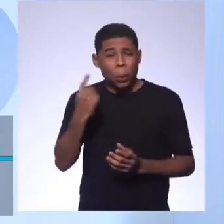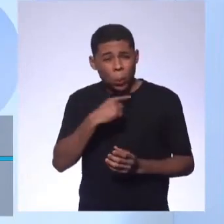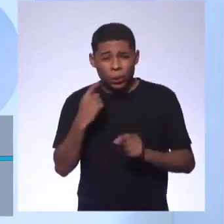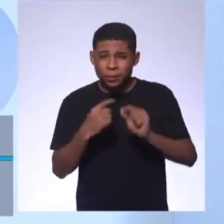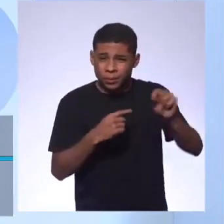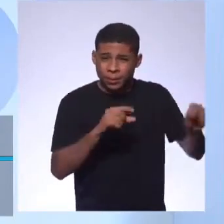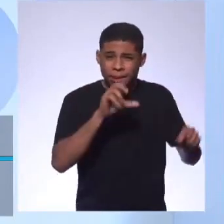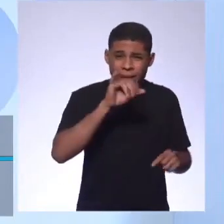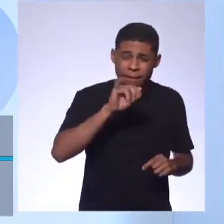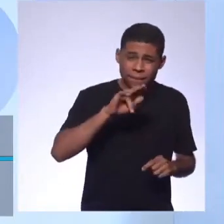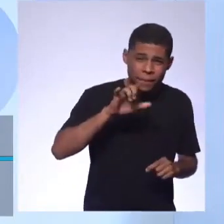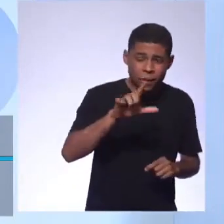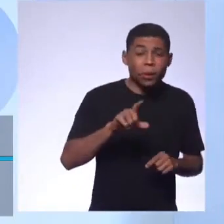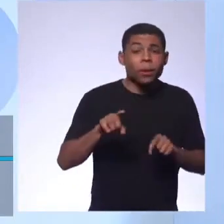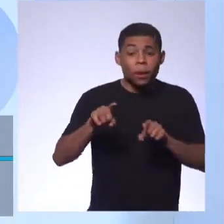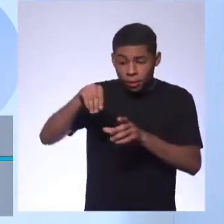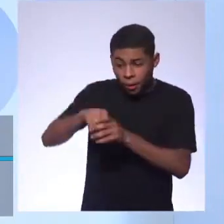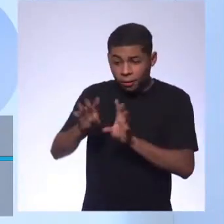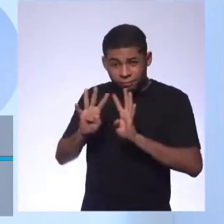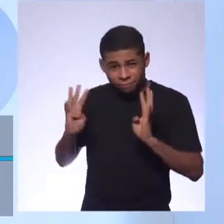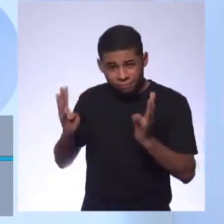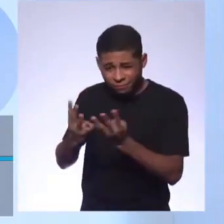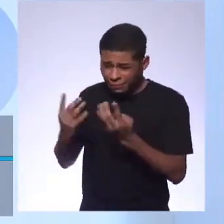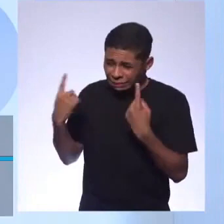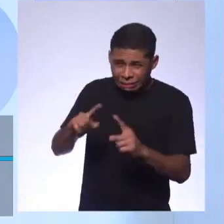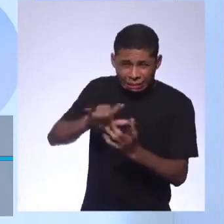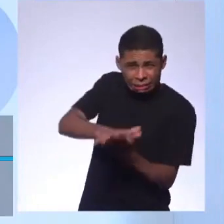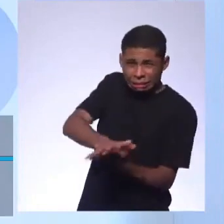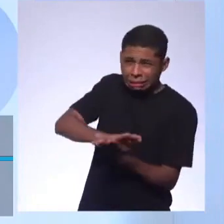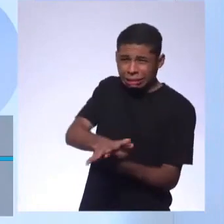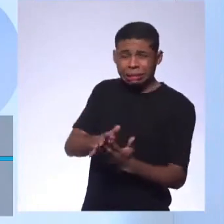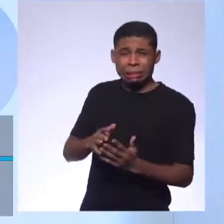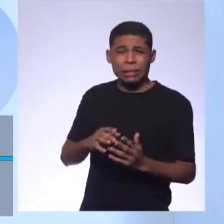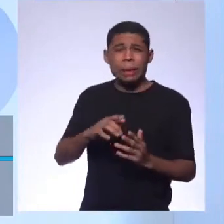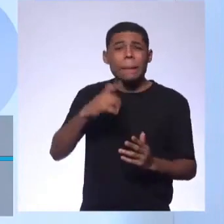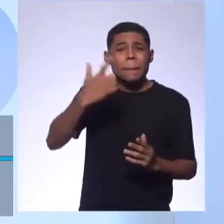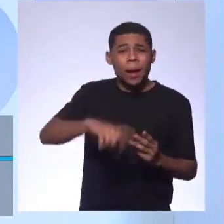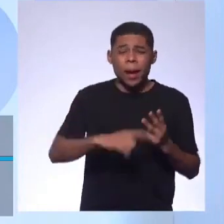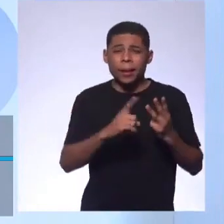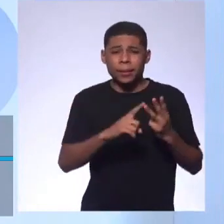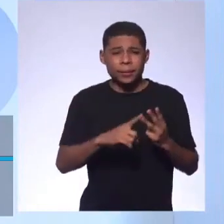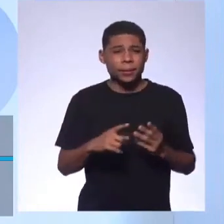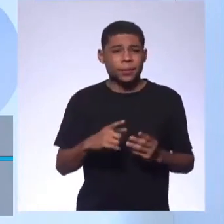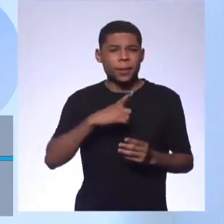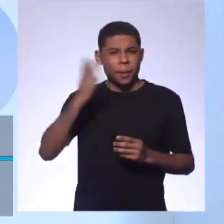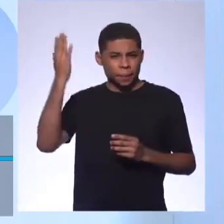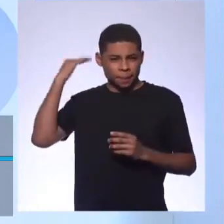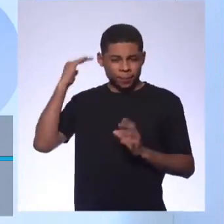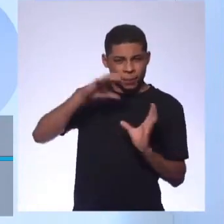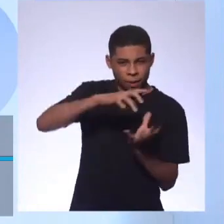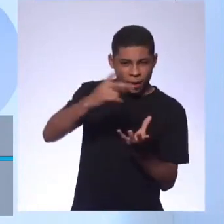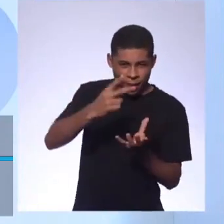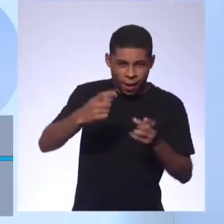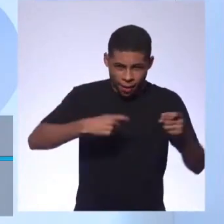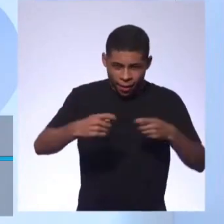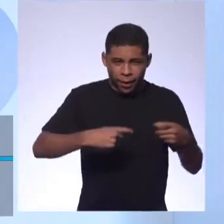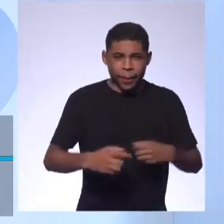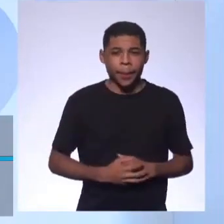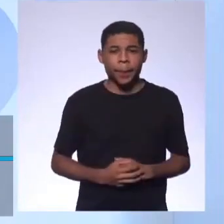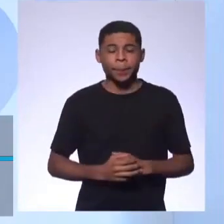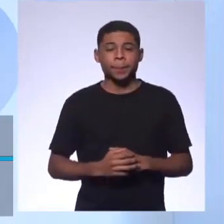civis, gerou os campos de concentração, gerou uma produção. Teve um episódio da Segunda Guerra